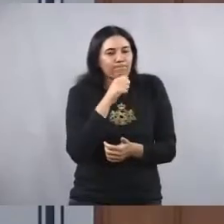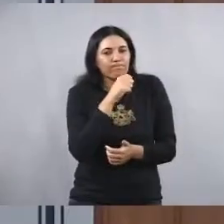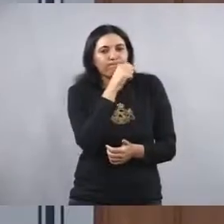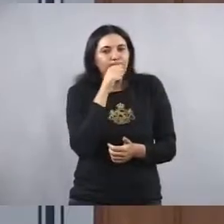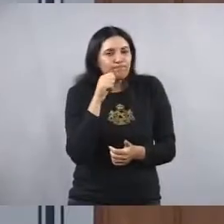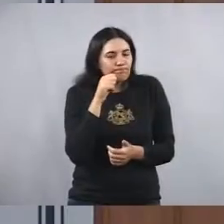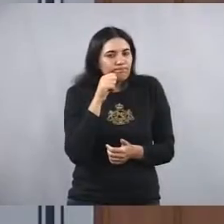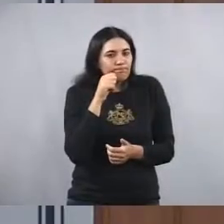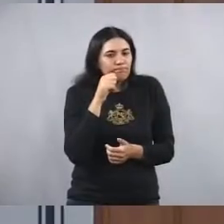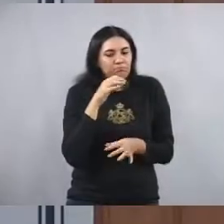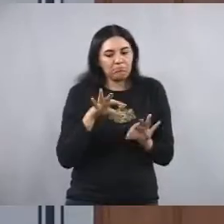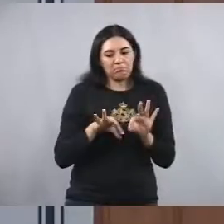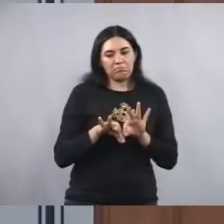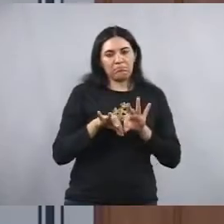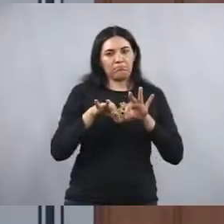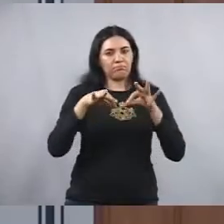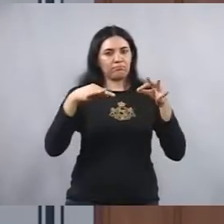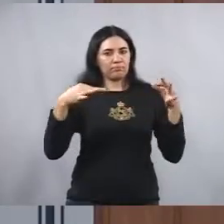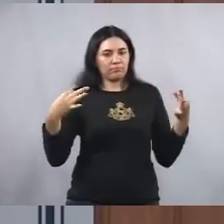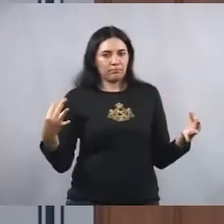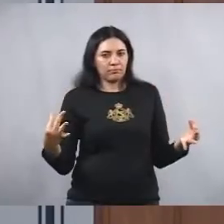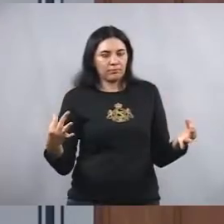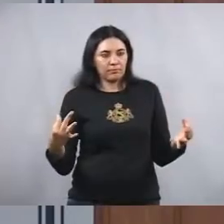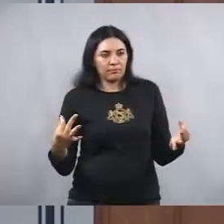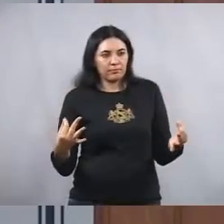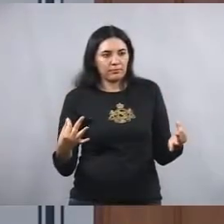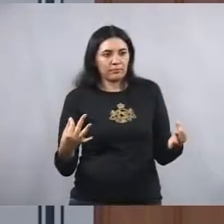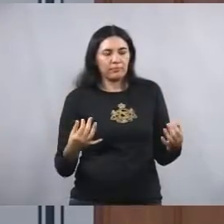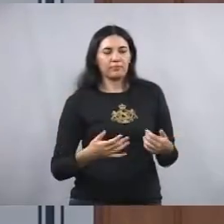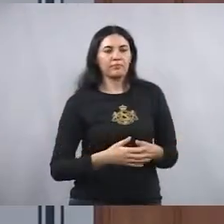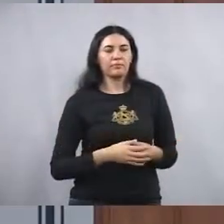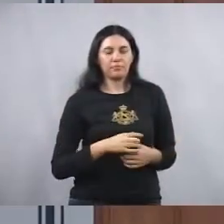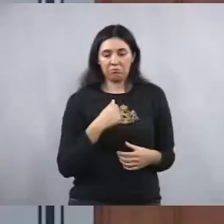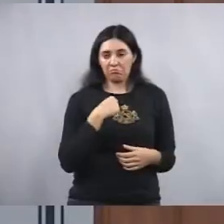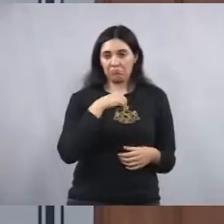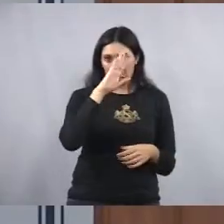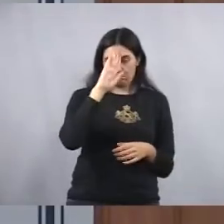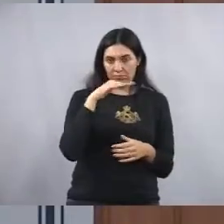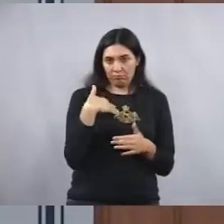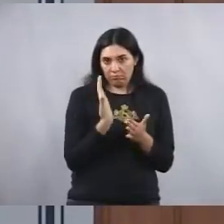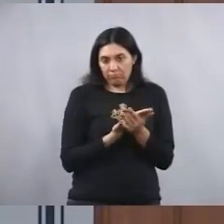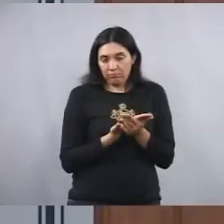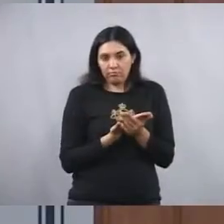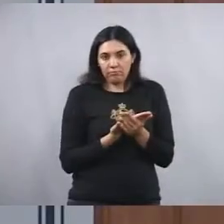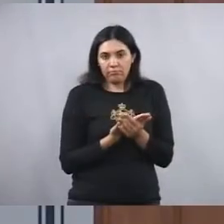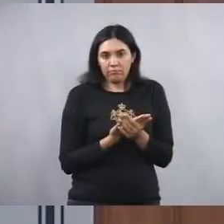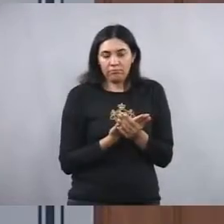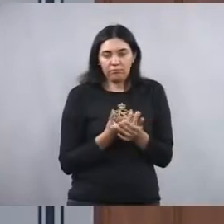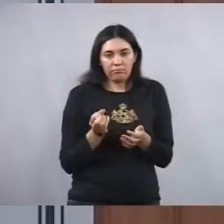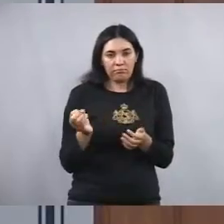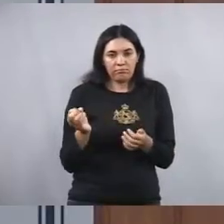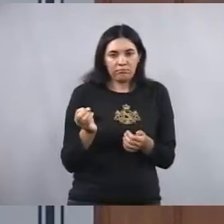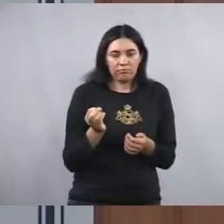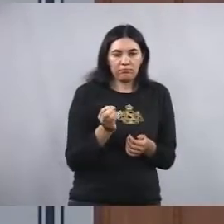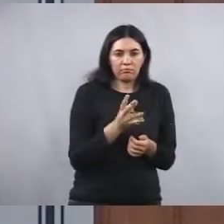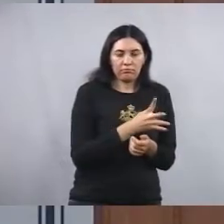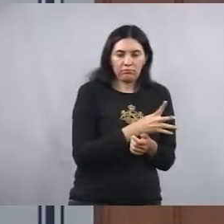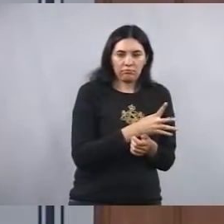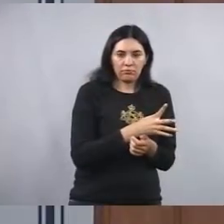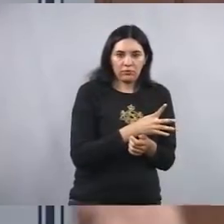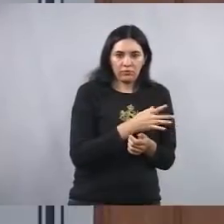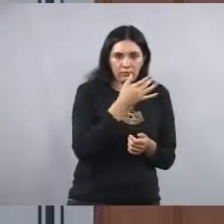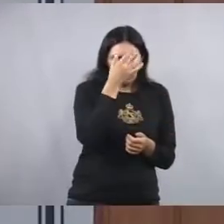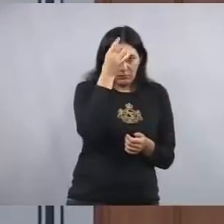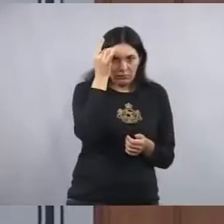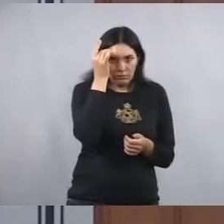simplesmente abre eu até acreditei que com a nova gerência do Beca no vencimento do contrato